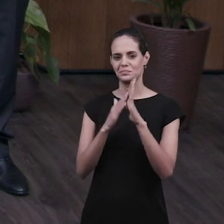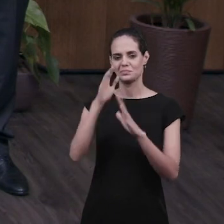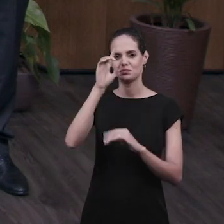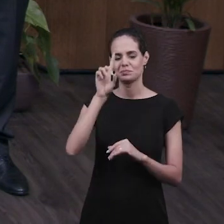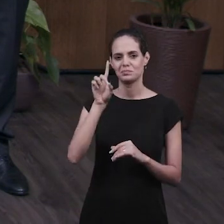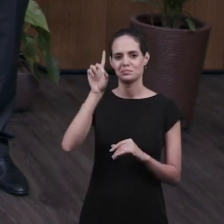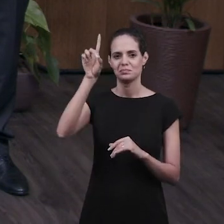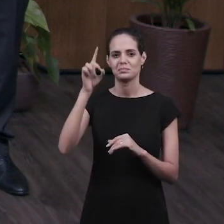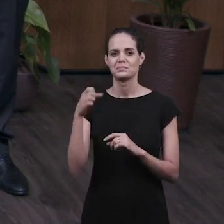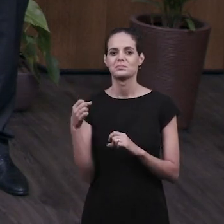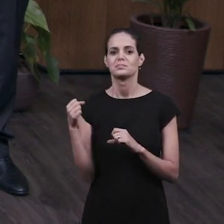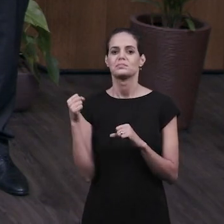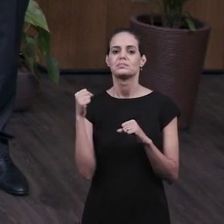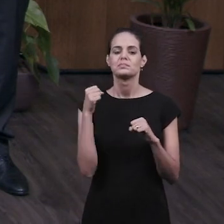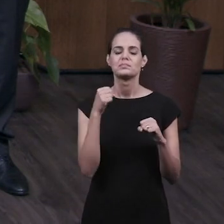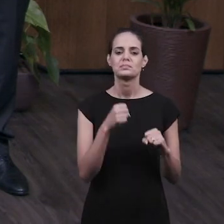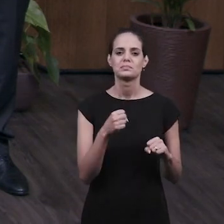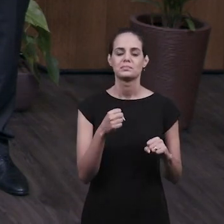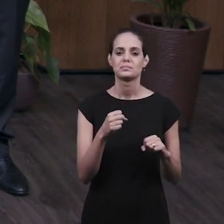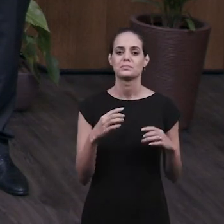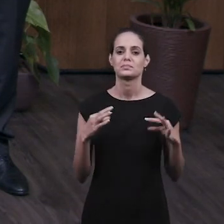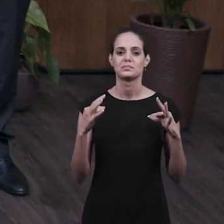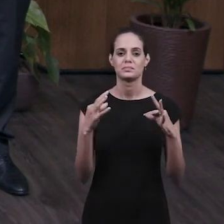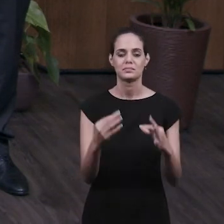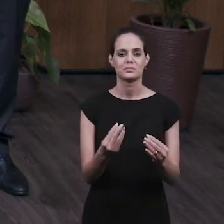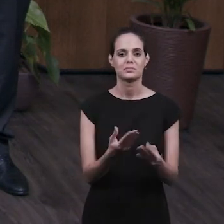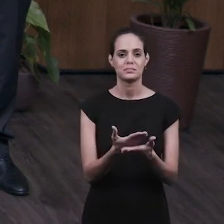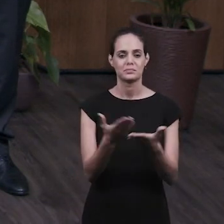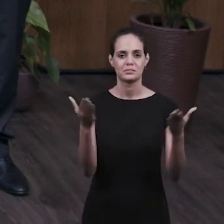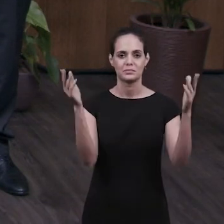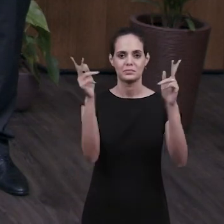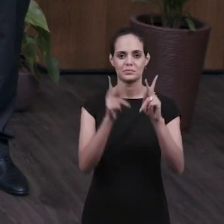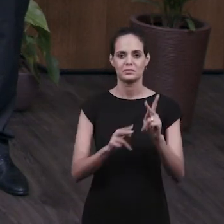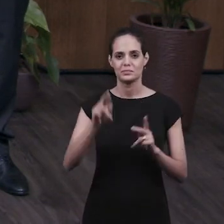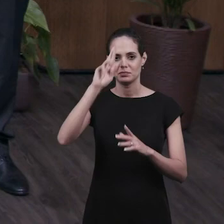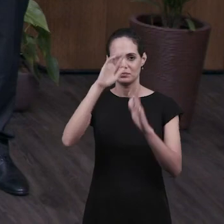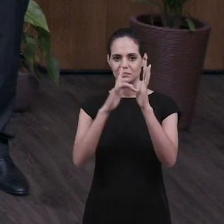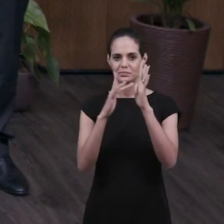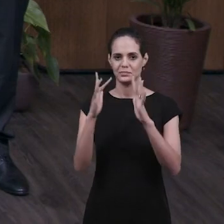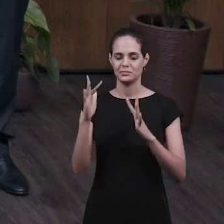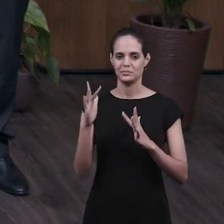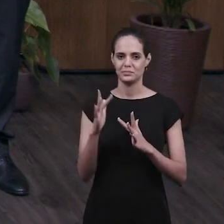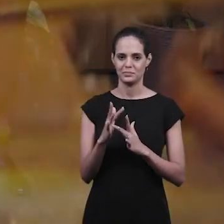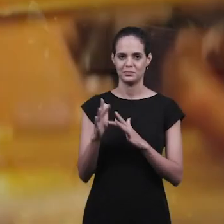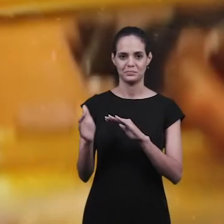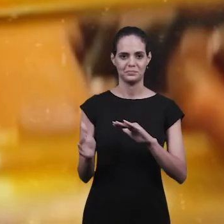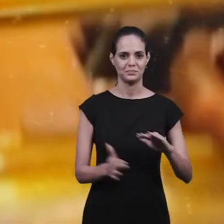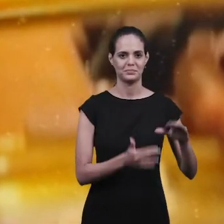puissant. À tous, la paix du Seigneur Jésus, la paix du Seigneur.